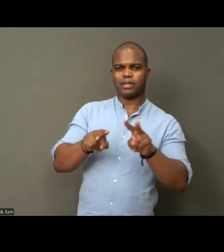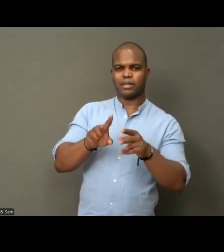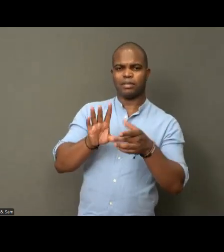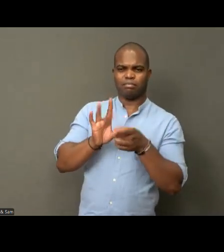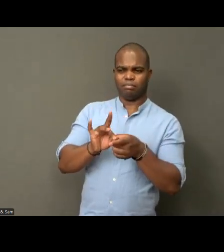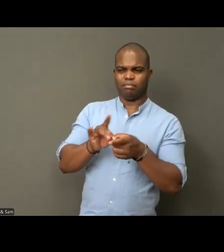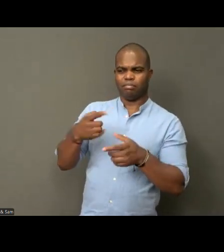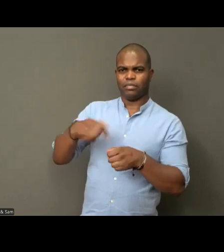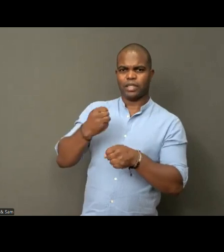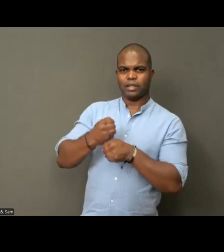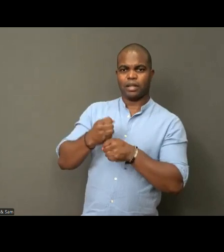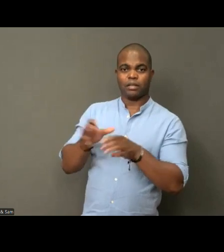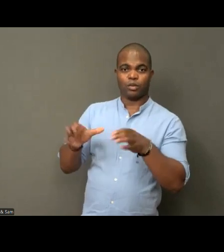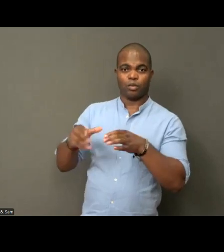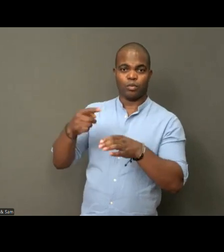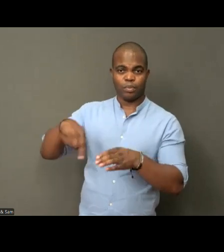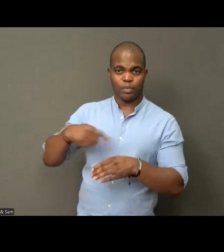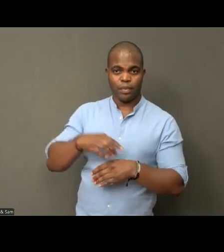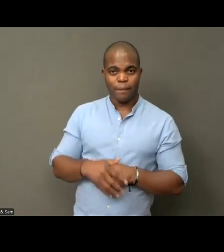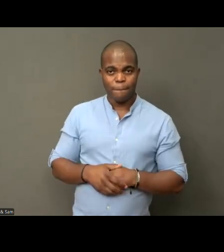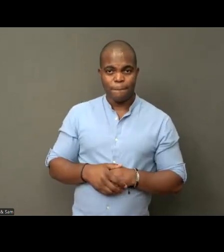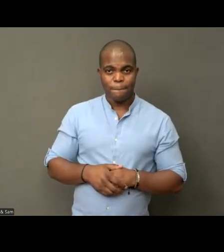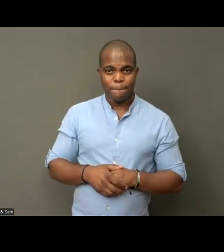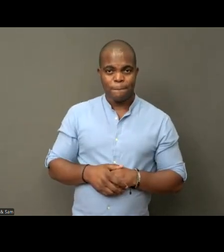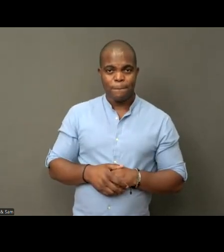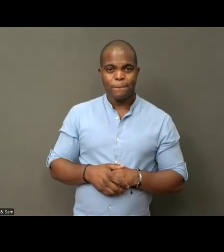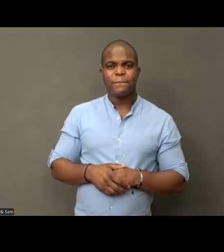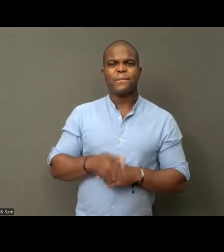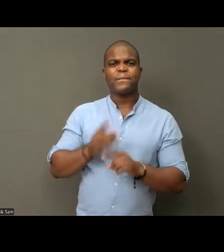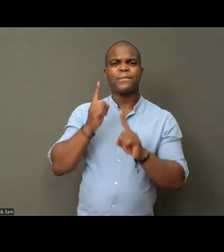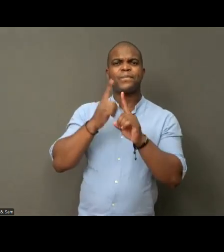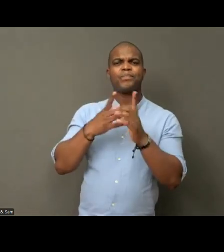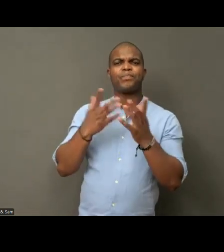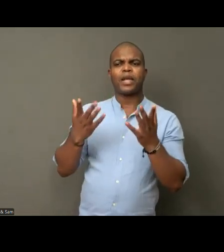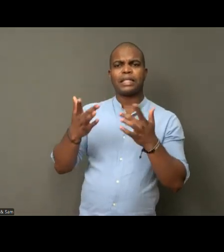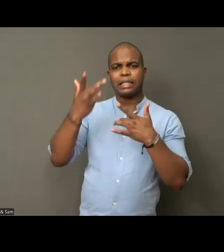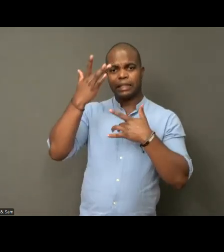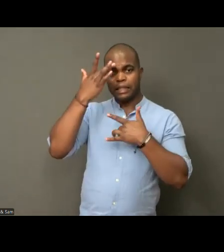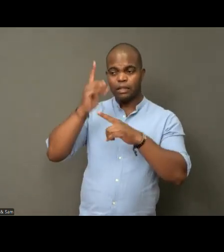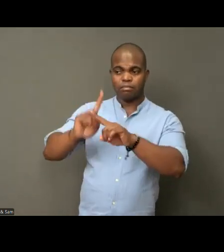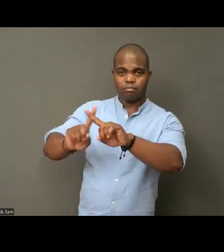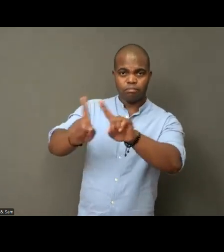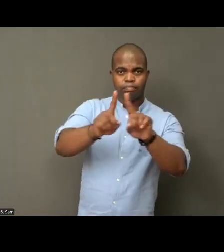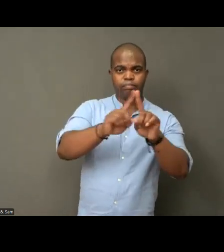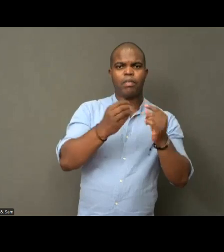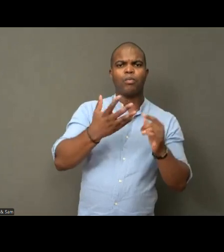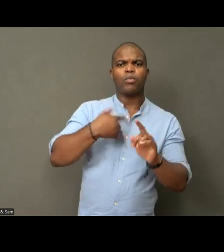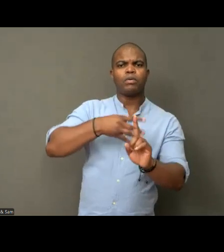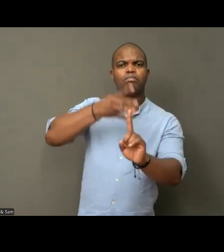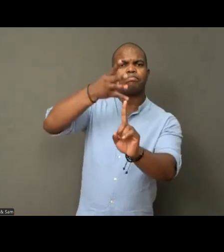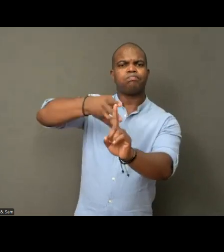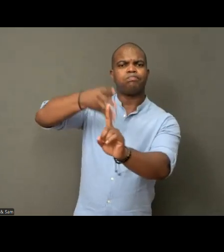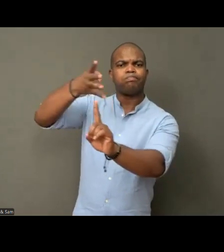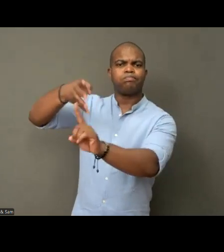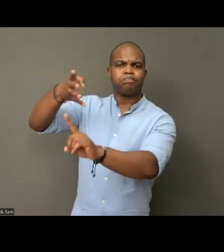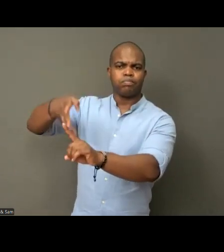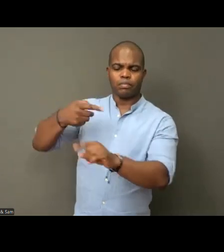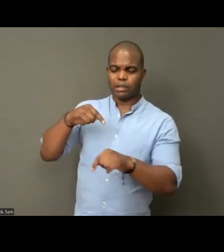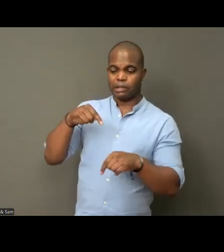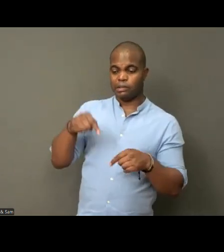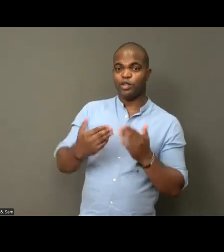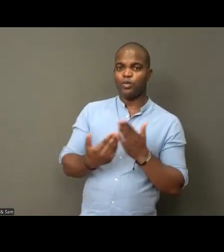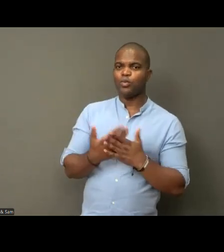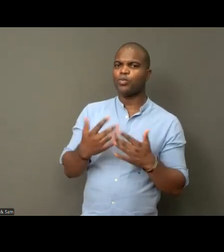vigilância de várias doenças, e acreditamos que essa será uma ferramenta muito boa para ajudar nas abordagens integradas para eliminar